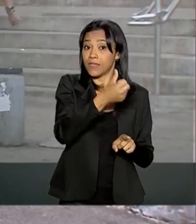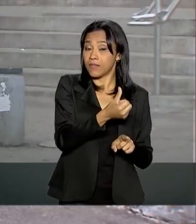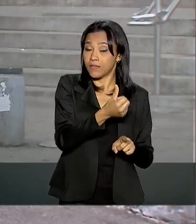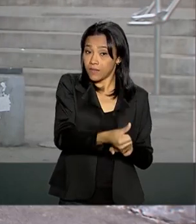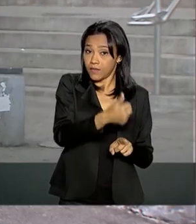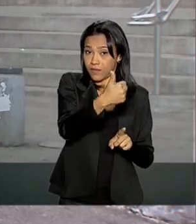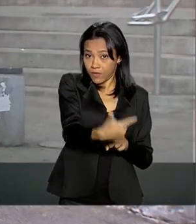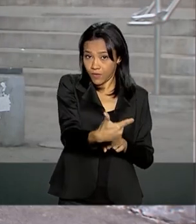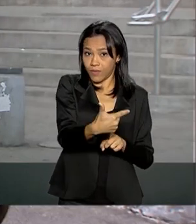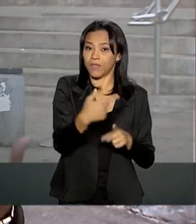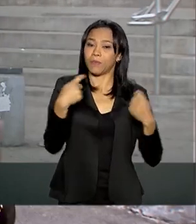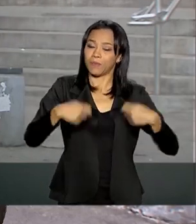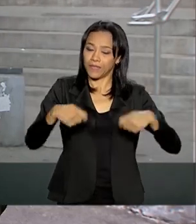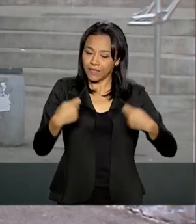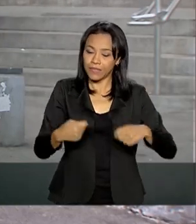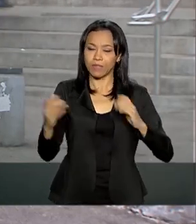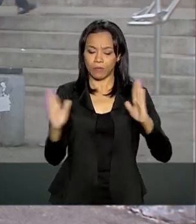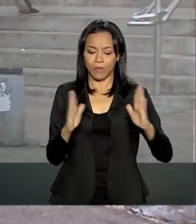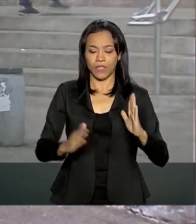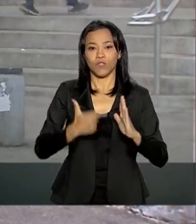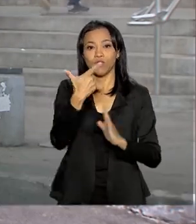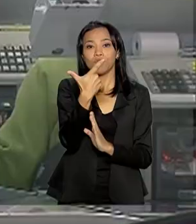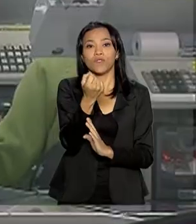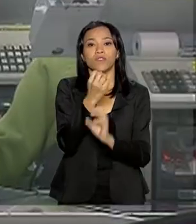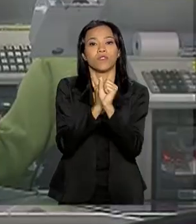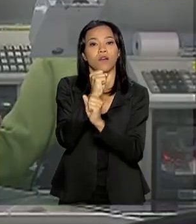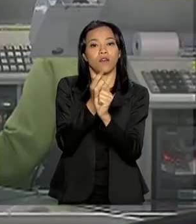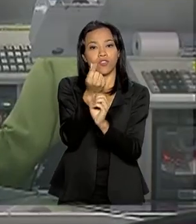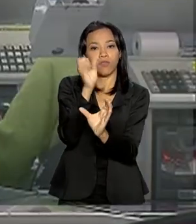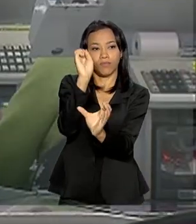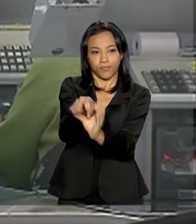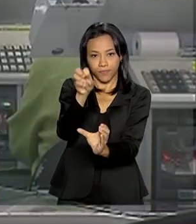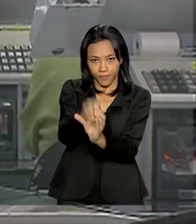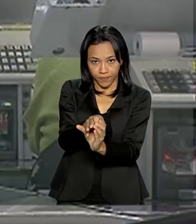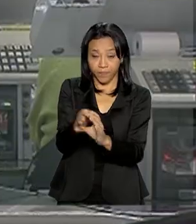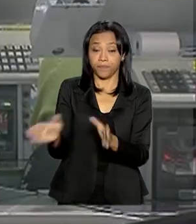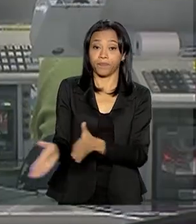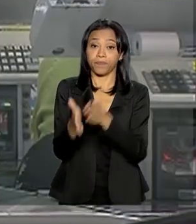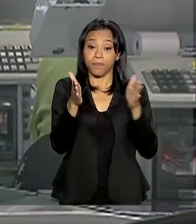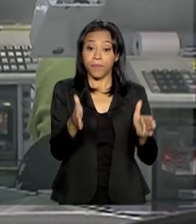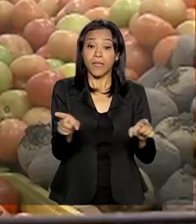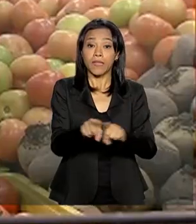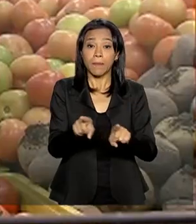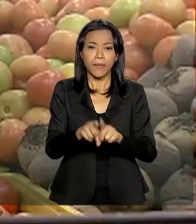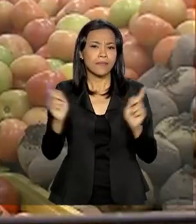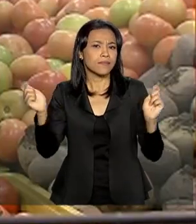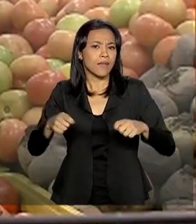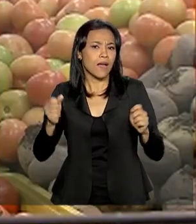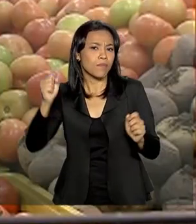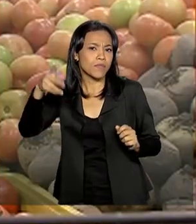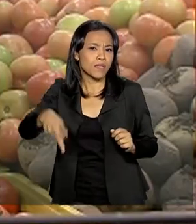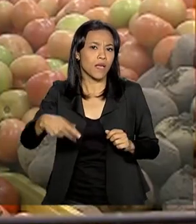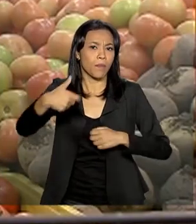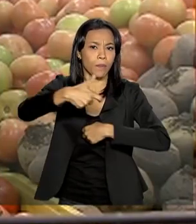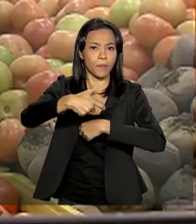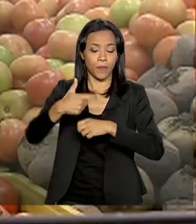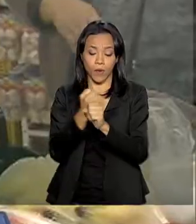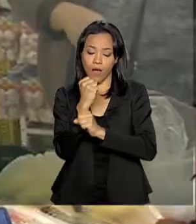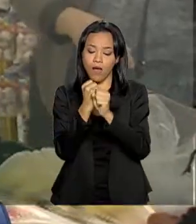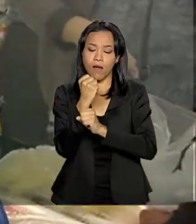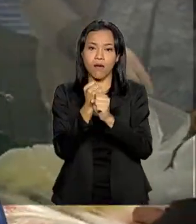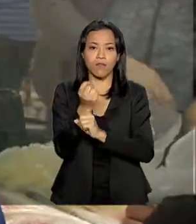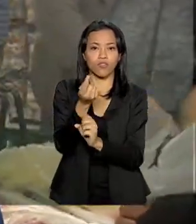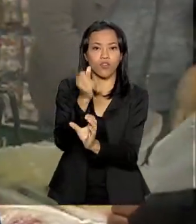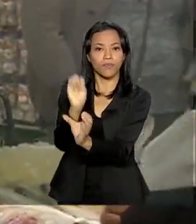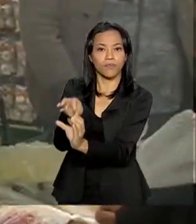e agora é preciso 20 anos de contribuição. Também é possível se aposentar por tempo de contribuição. A nova proposta